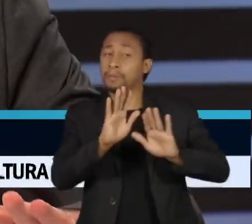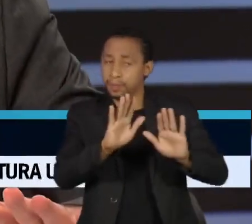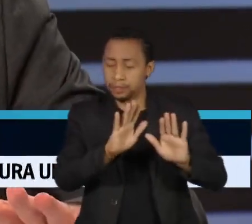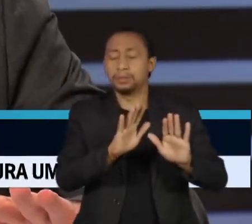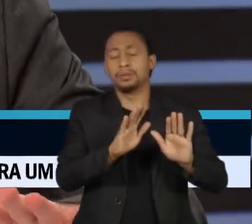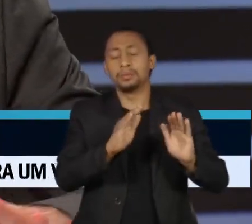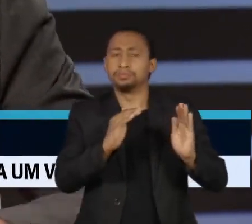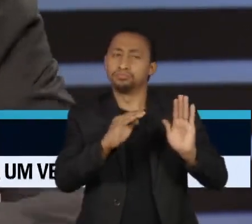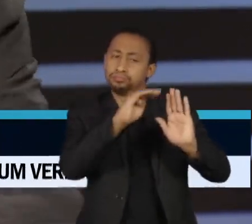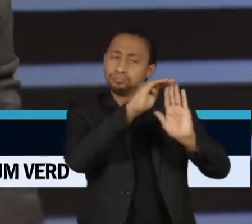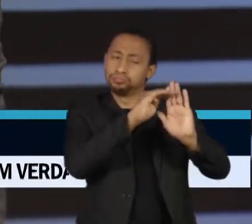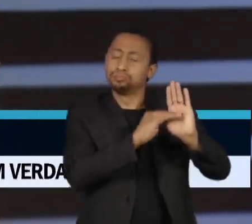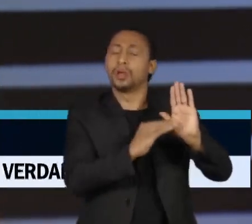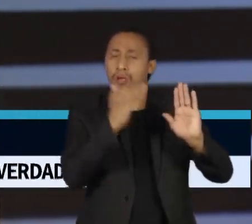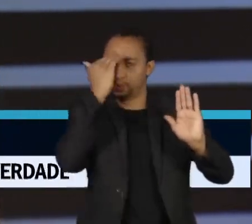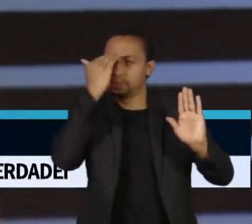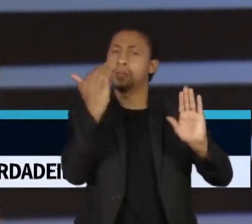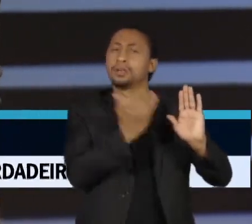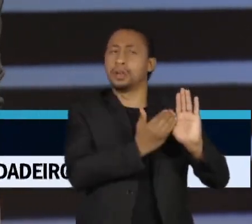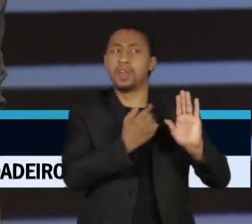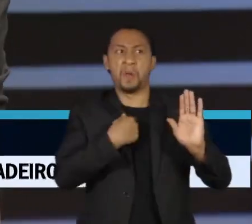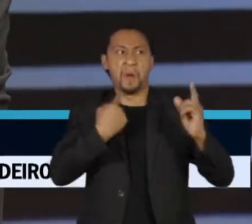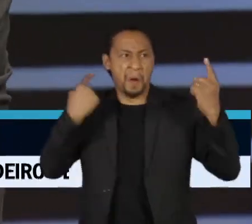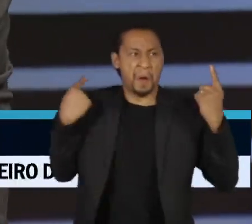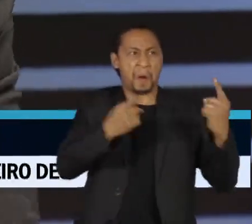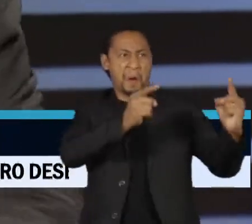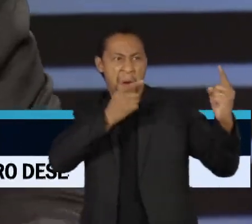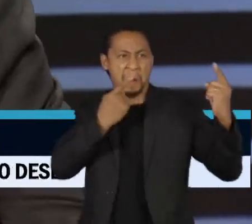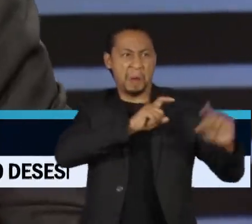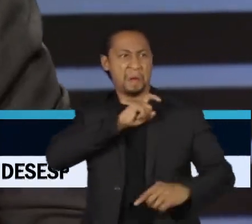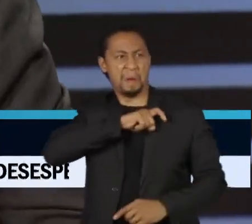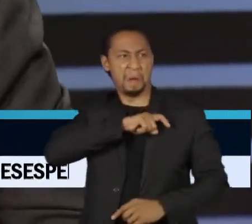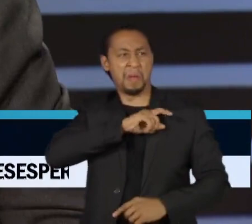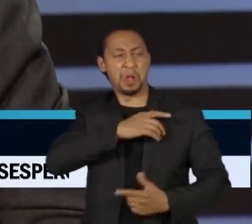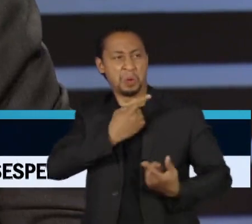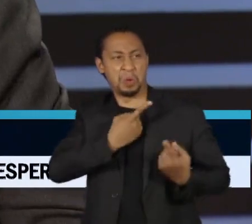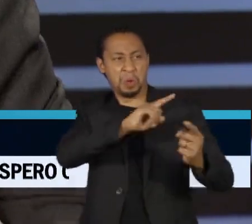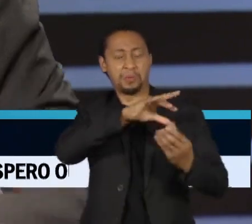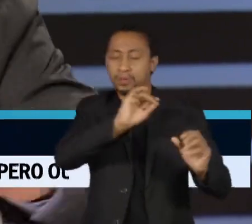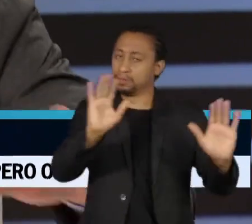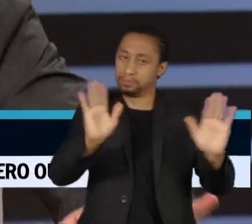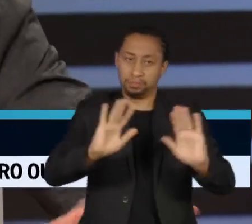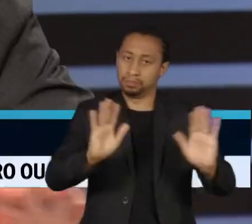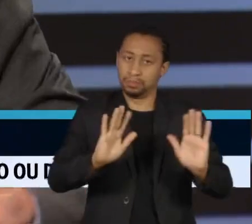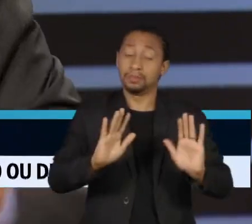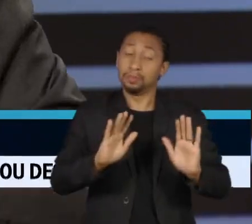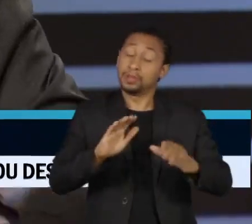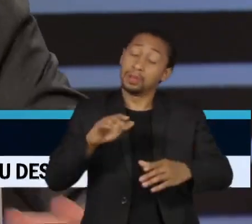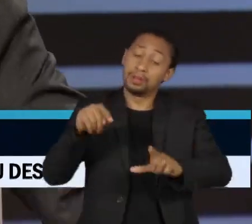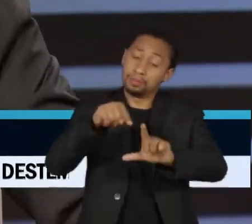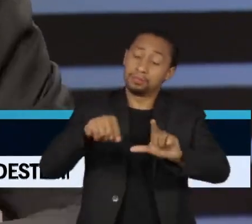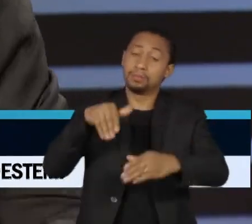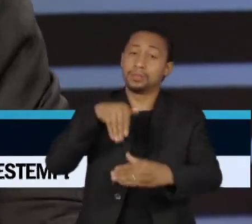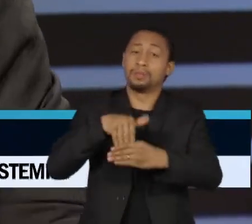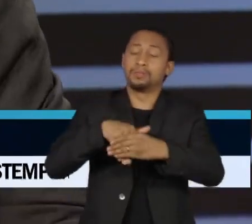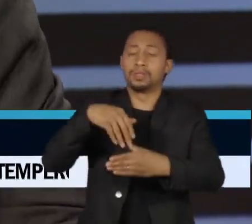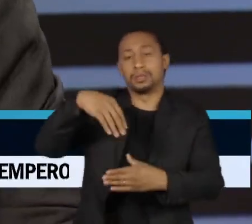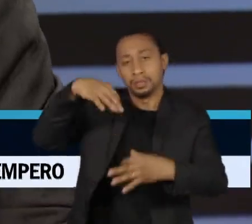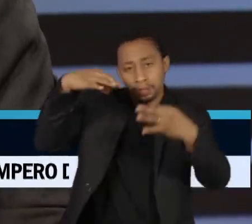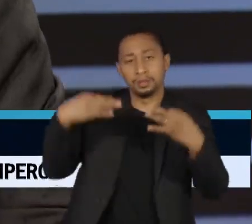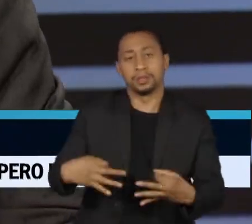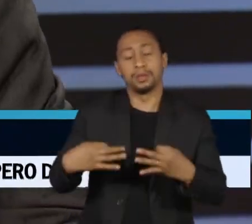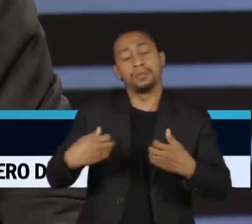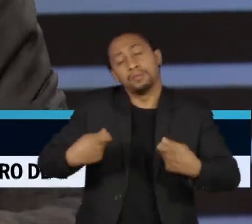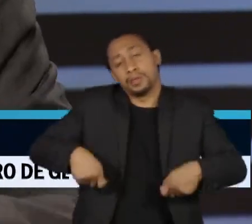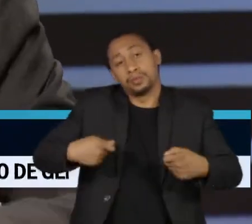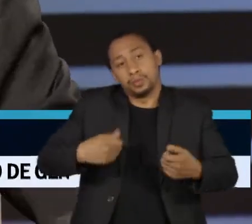por isso eu vou atacar esse governo de maneira desleal e antidemocrática. porque foi eleito democraticamente, eu tenho que